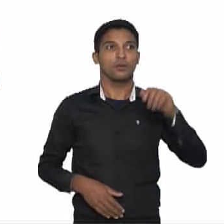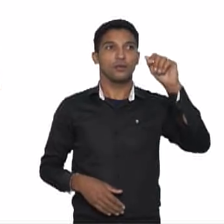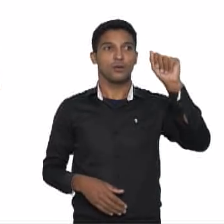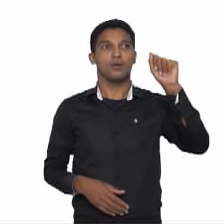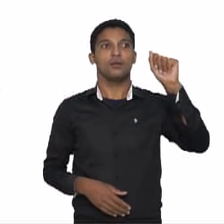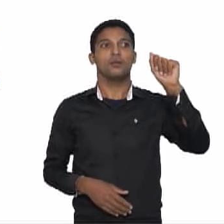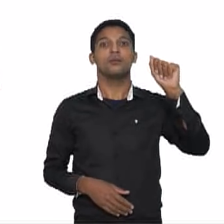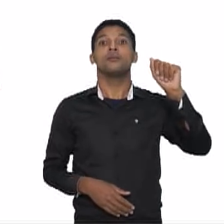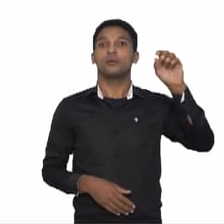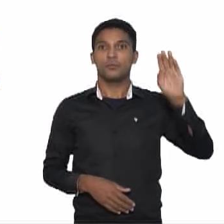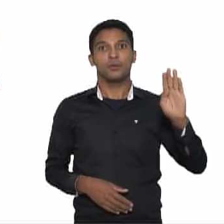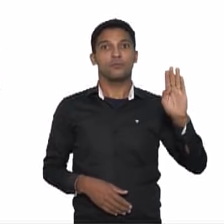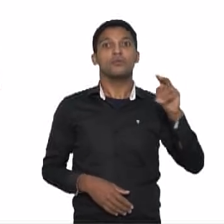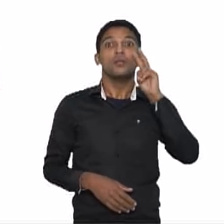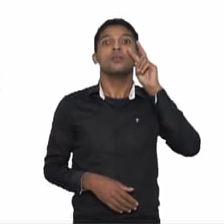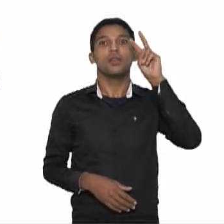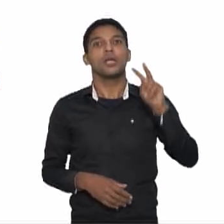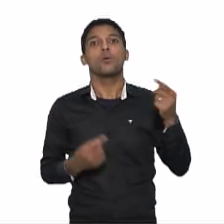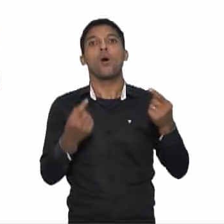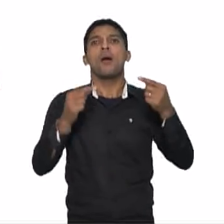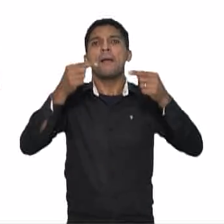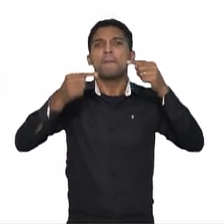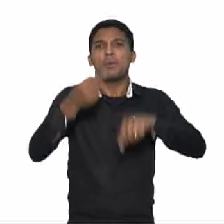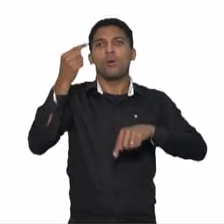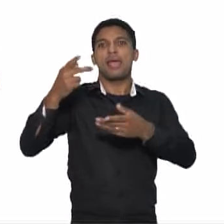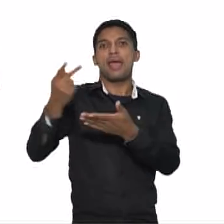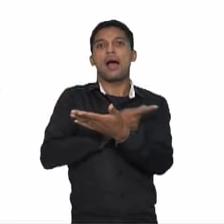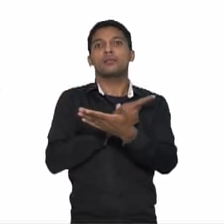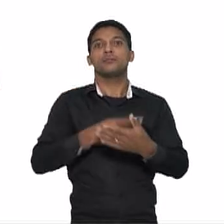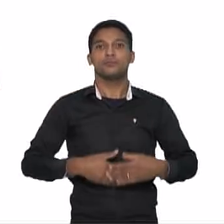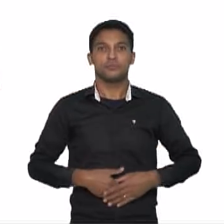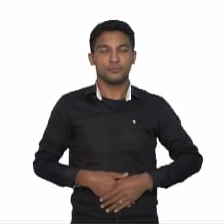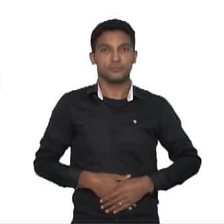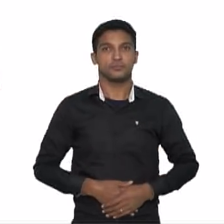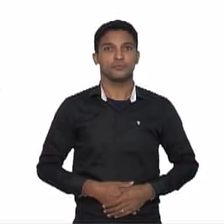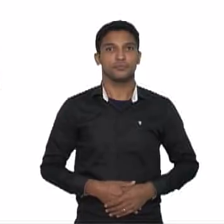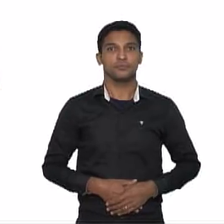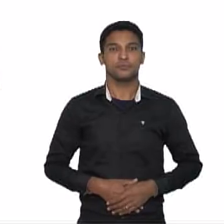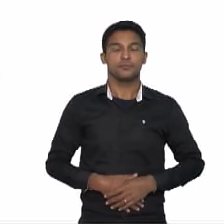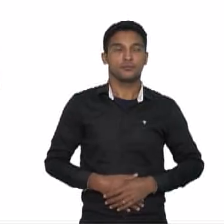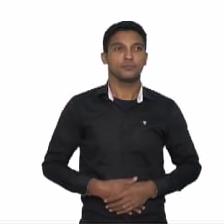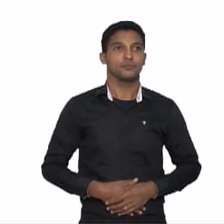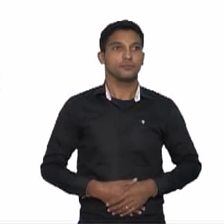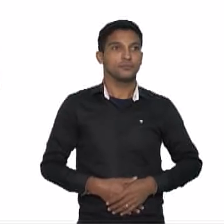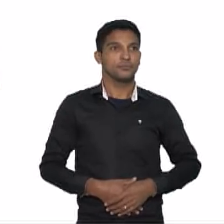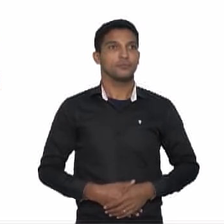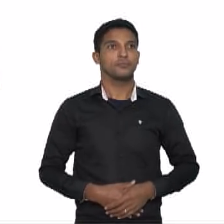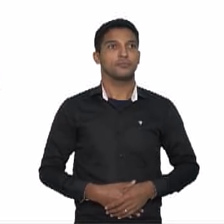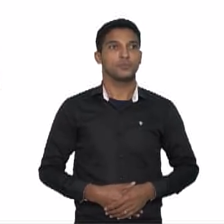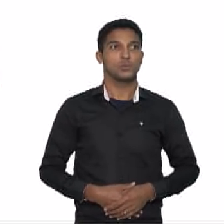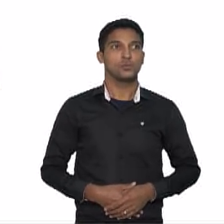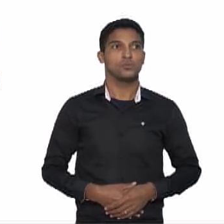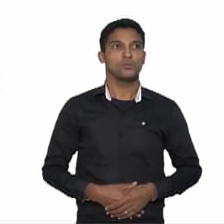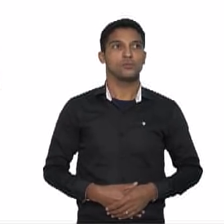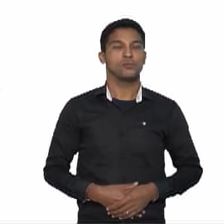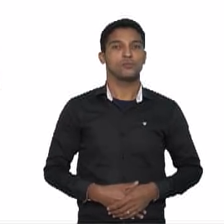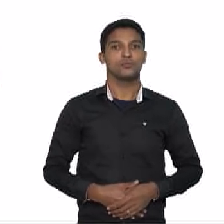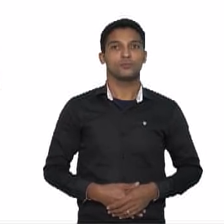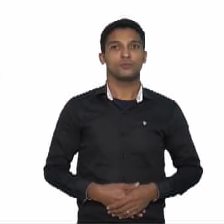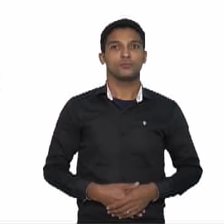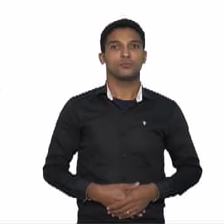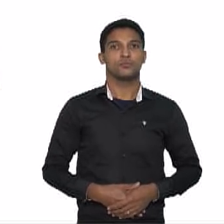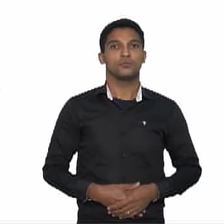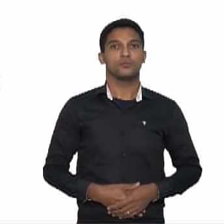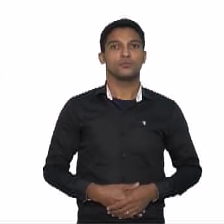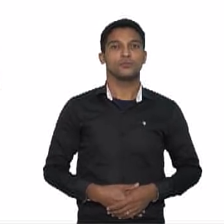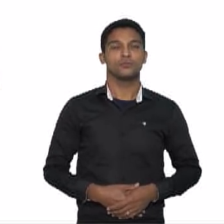consumo consciente. Ou letra B, é preciso uma ética oposta à que está estabelecida com relação à produção e